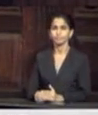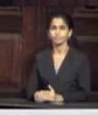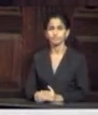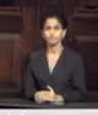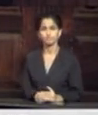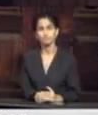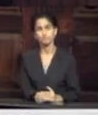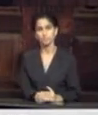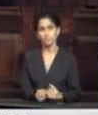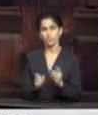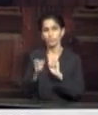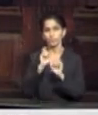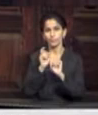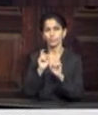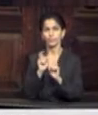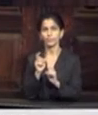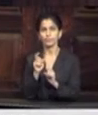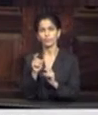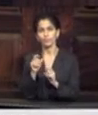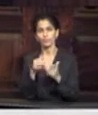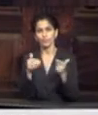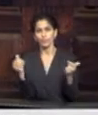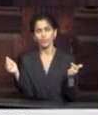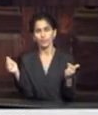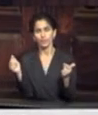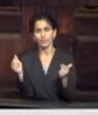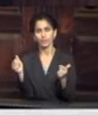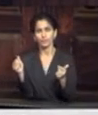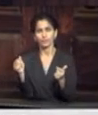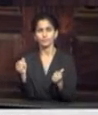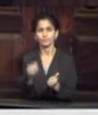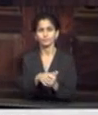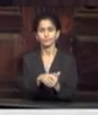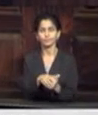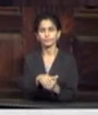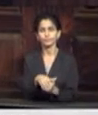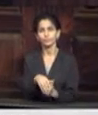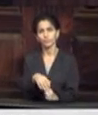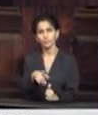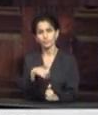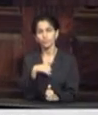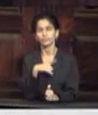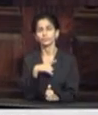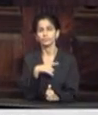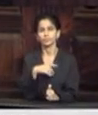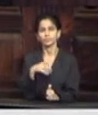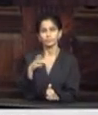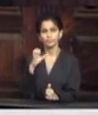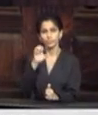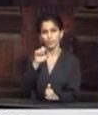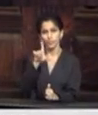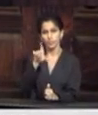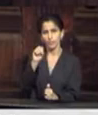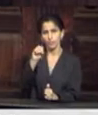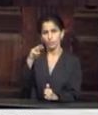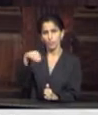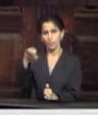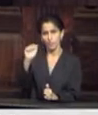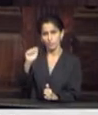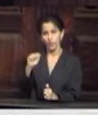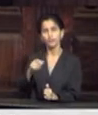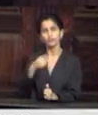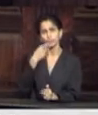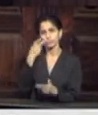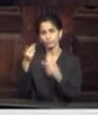a discussão, iniciamos a sua discussão. Deputado Eliomar Coelho, inclusive, num dado momento foi importante a intervenção que fez